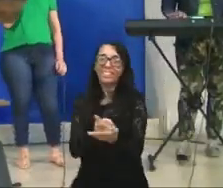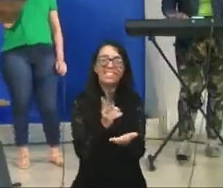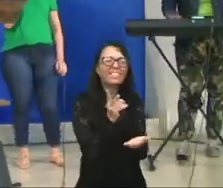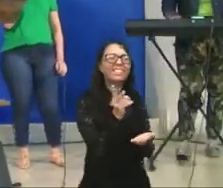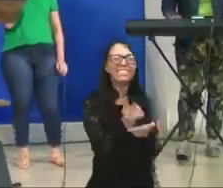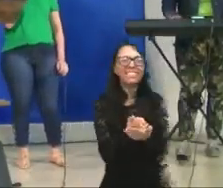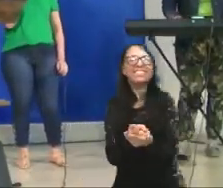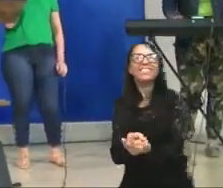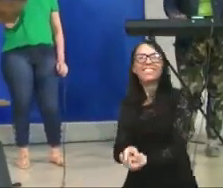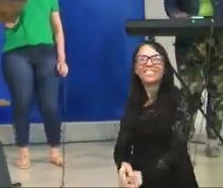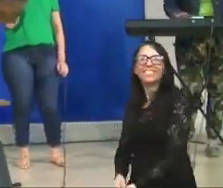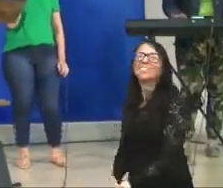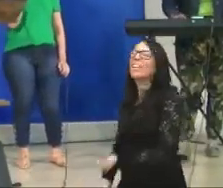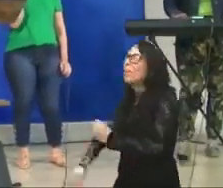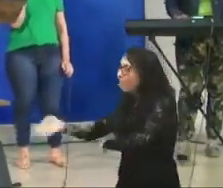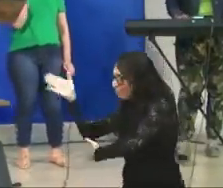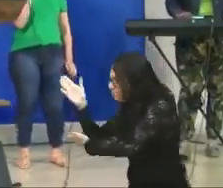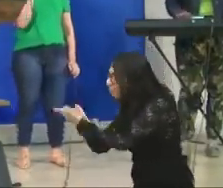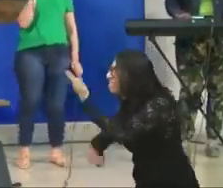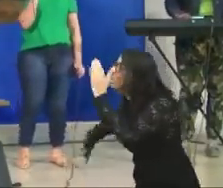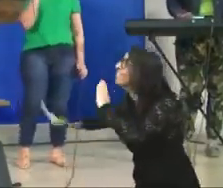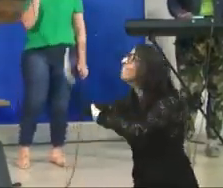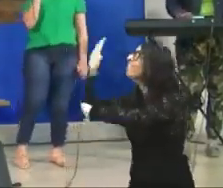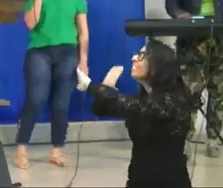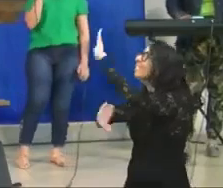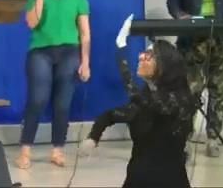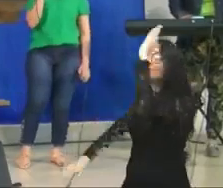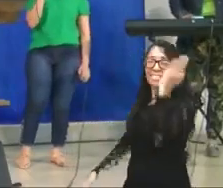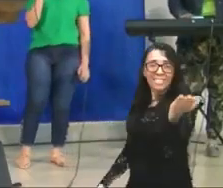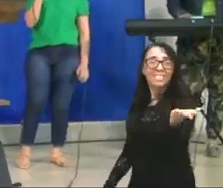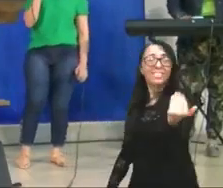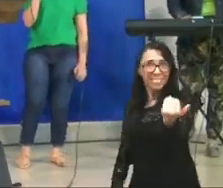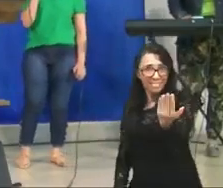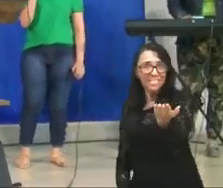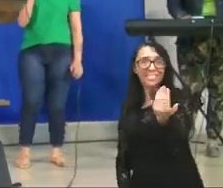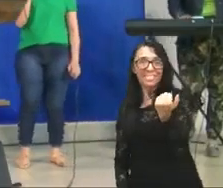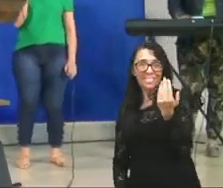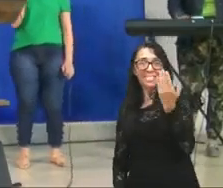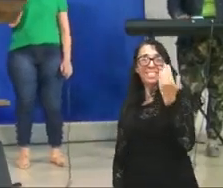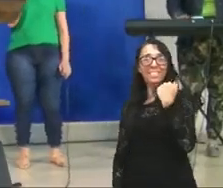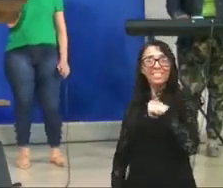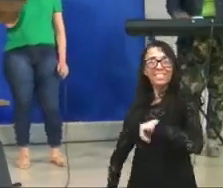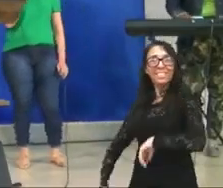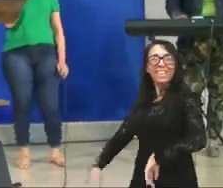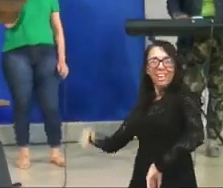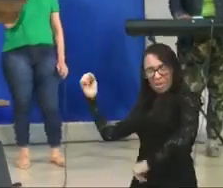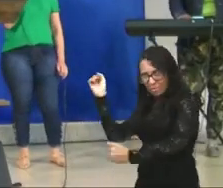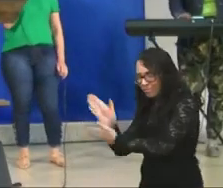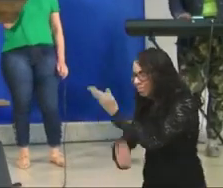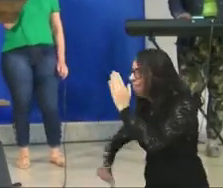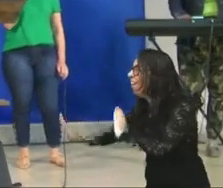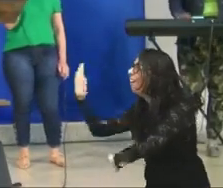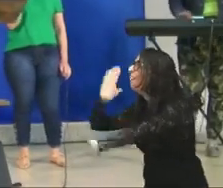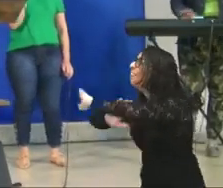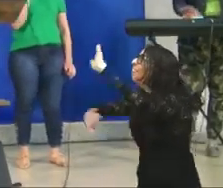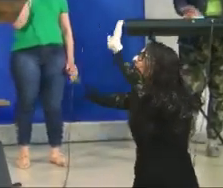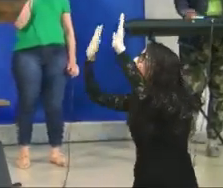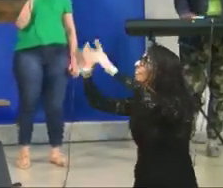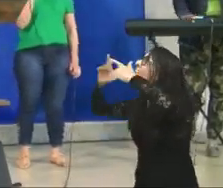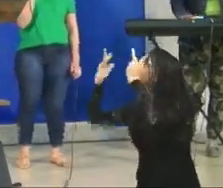Vem para adorar. Vem, assim como